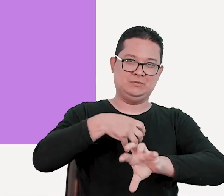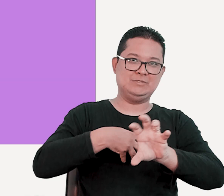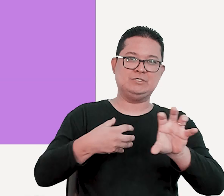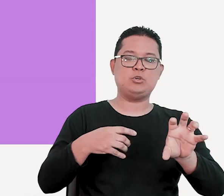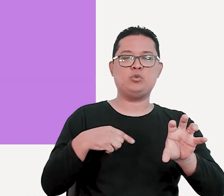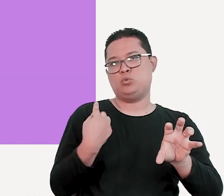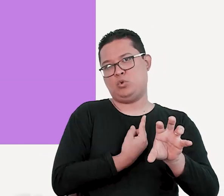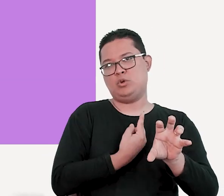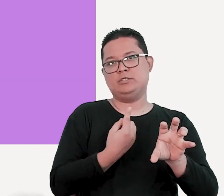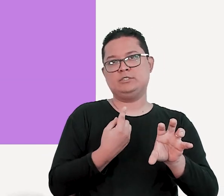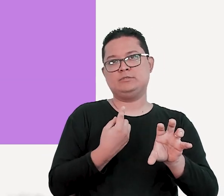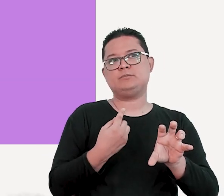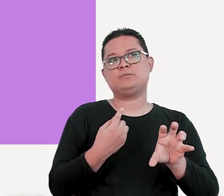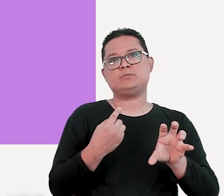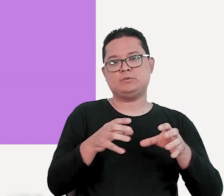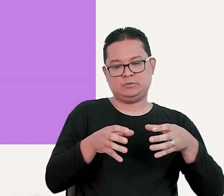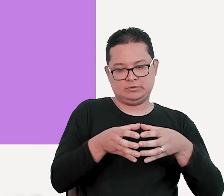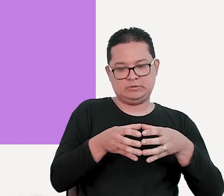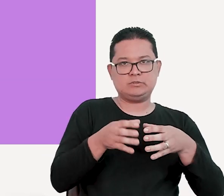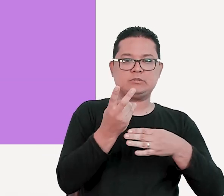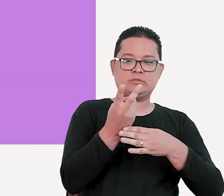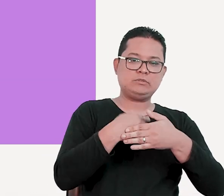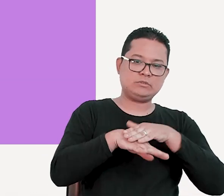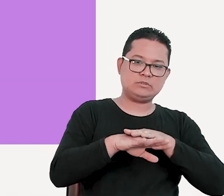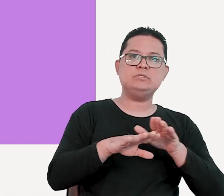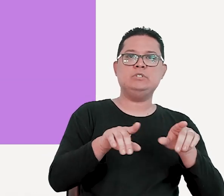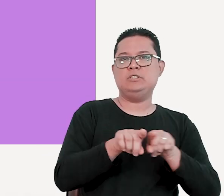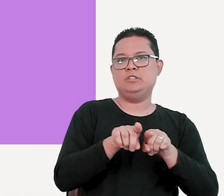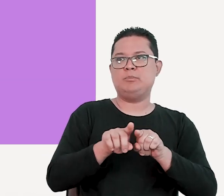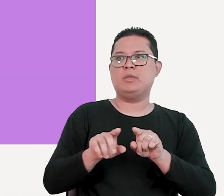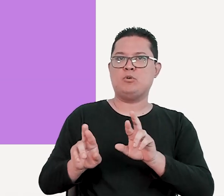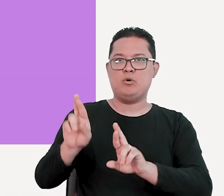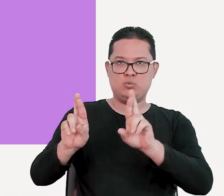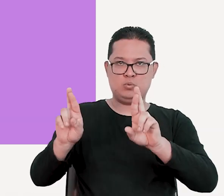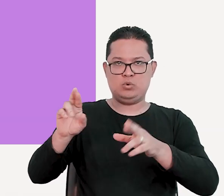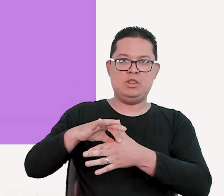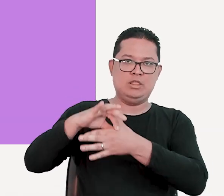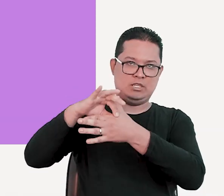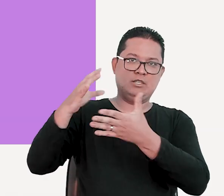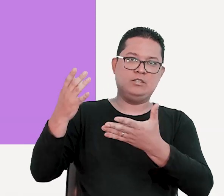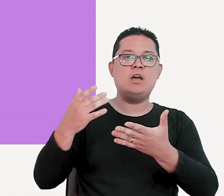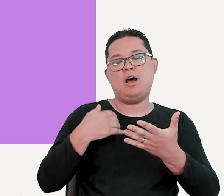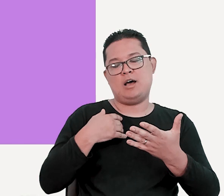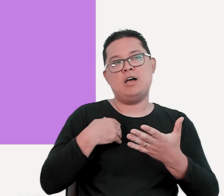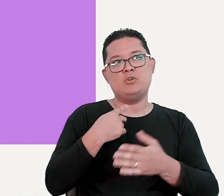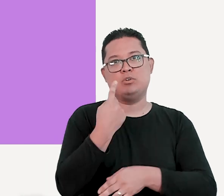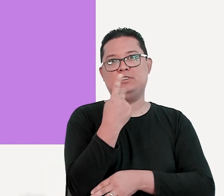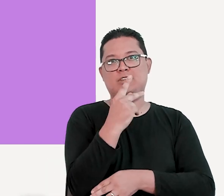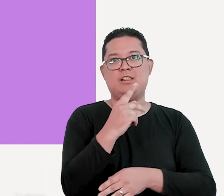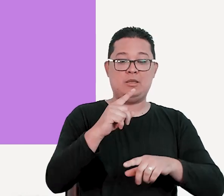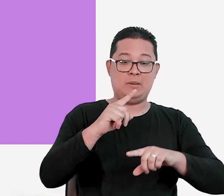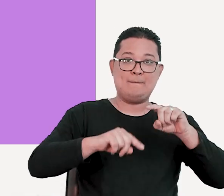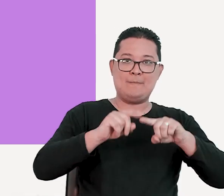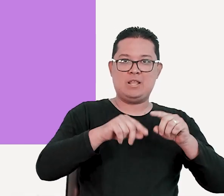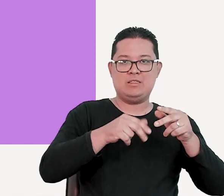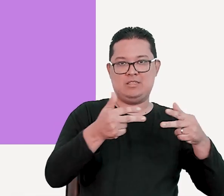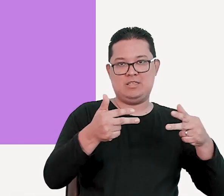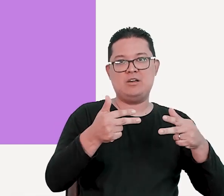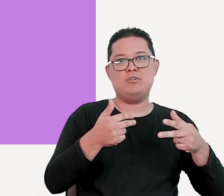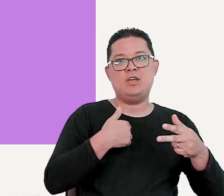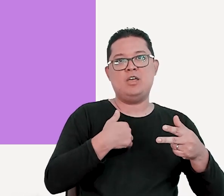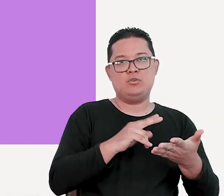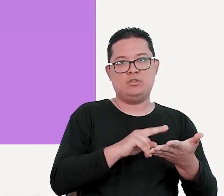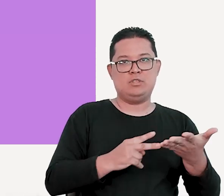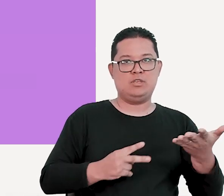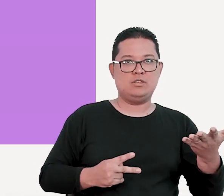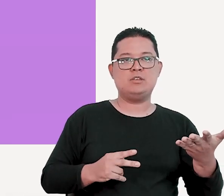os líderes, e eu traduzi todo o material dela. Então, eu faço bastante tradução, mas mais de